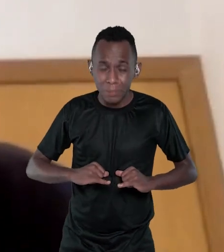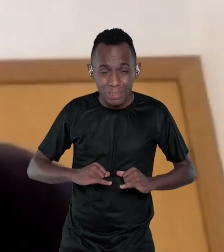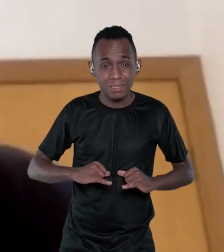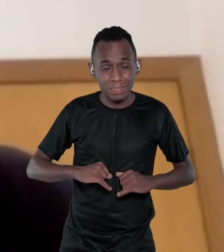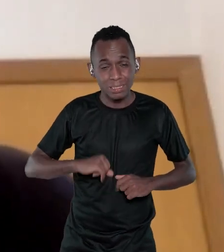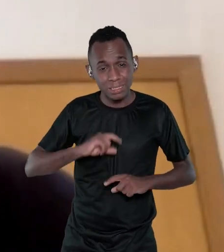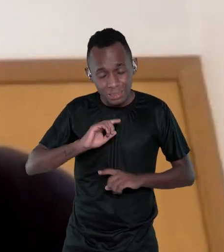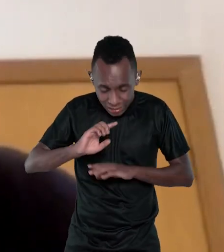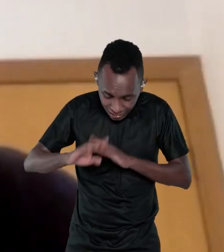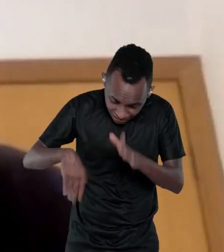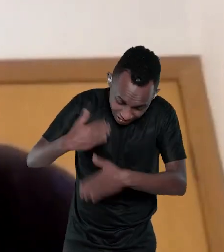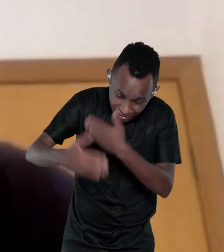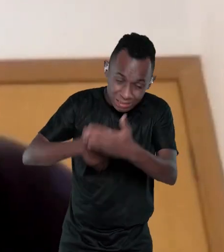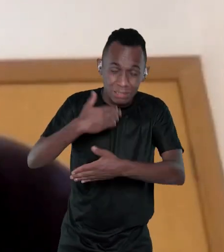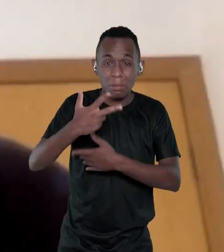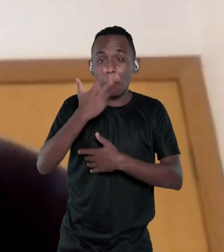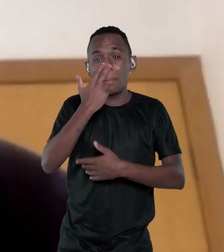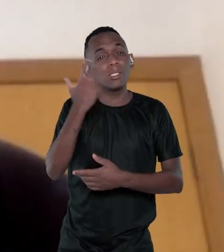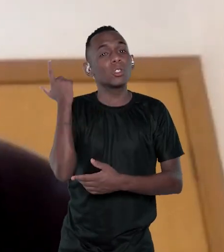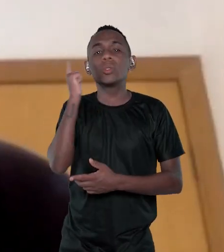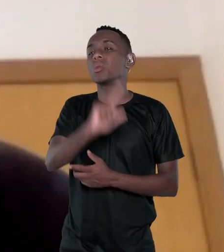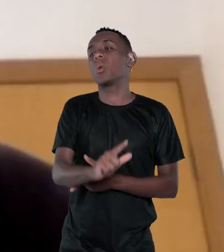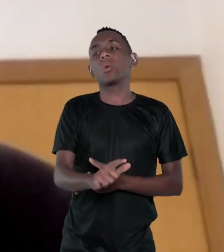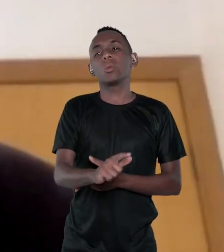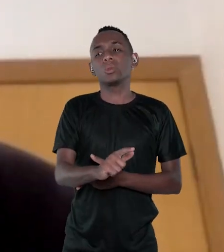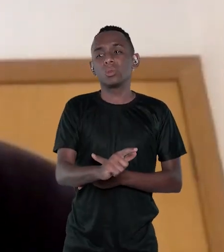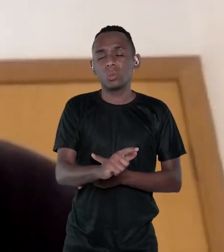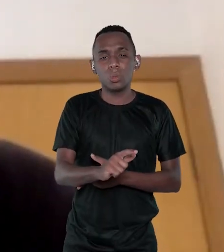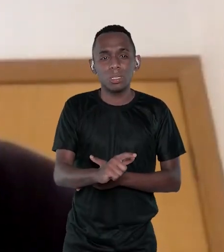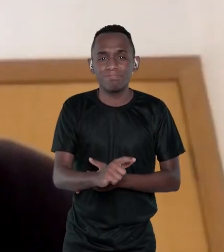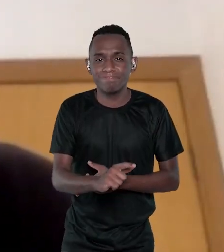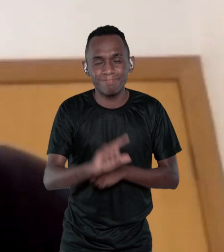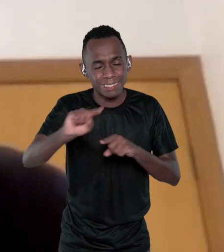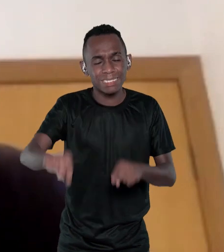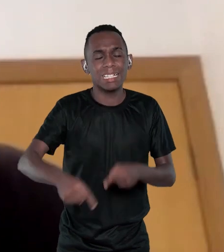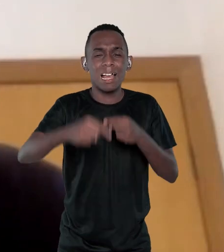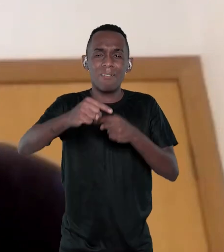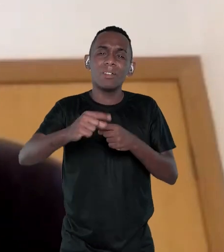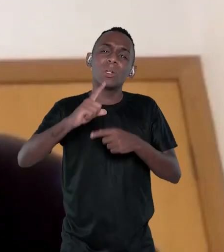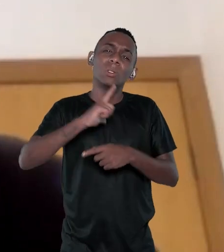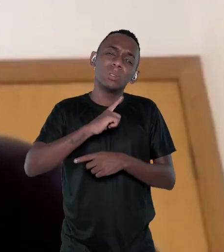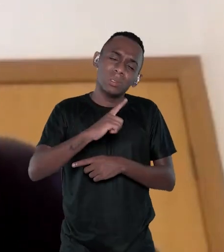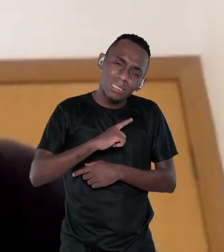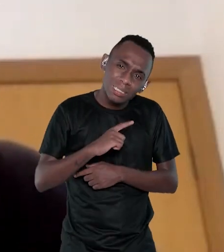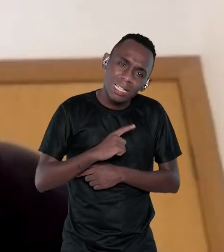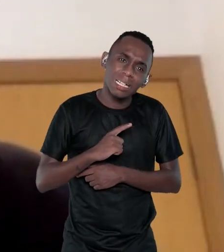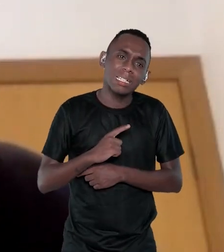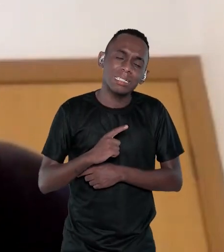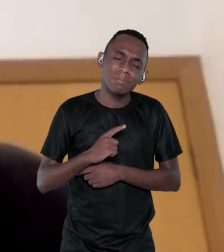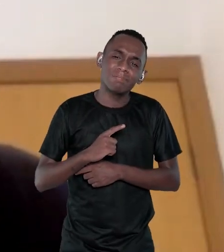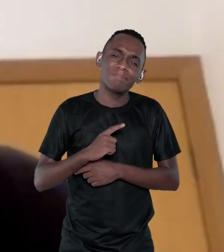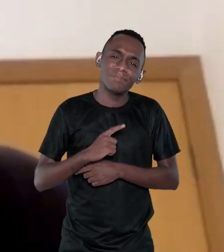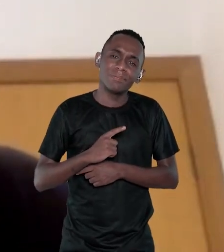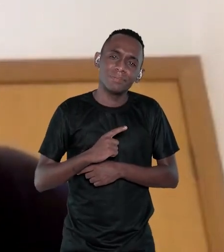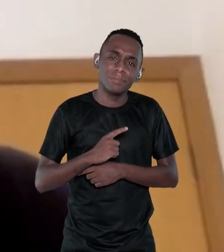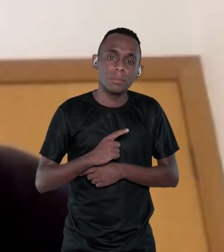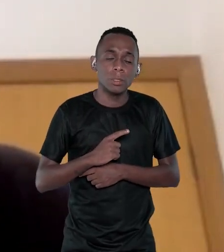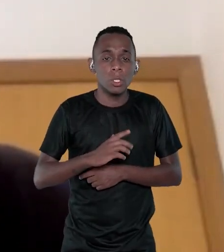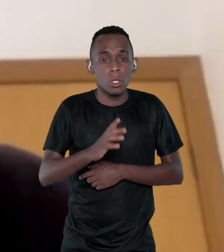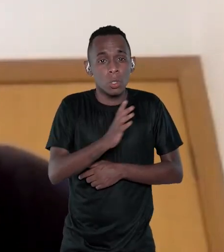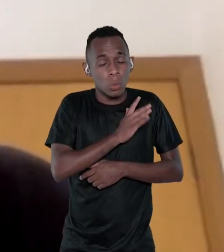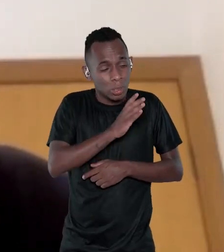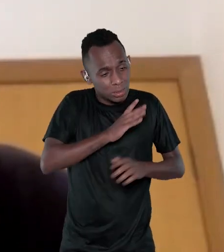duras do porvir, materializam a contingência, o inexorável, o